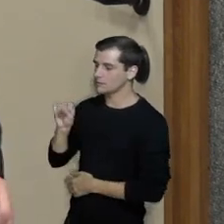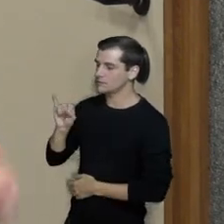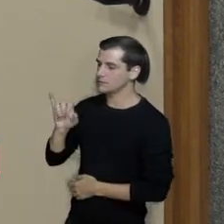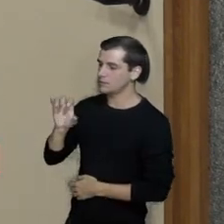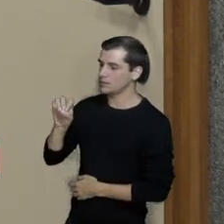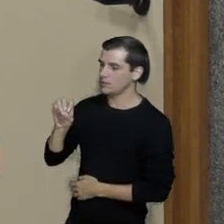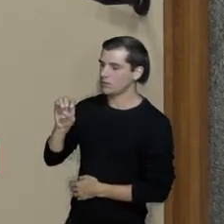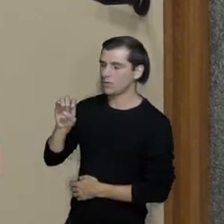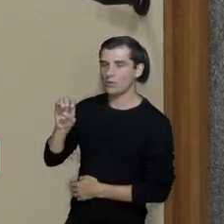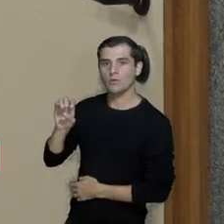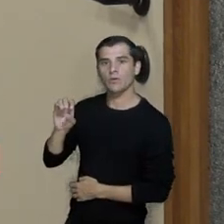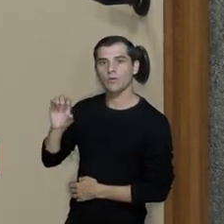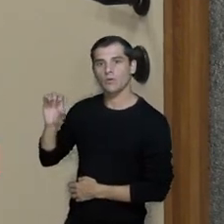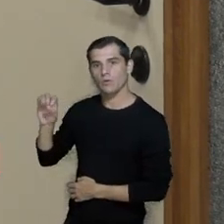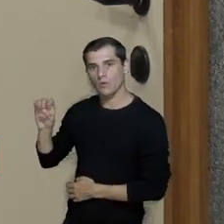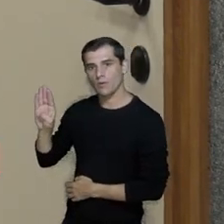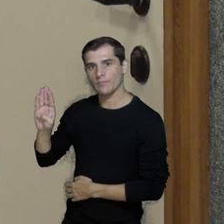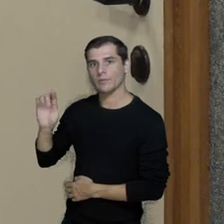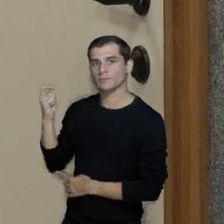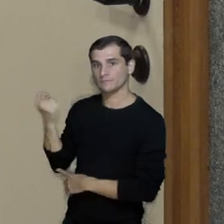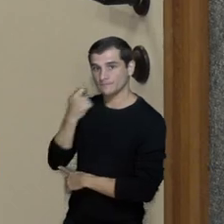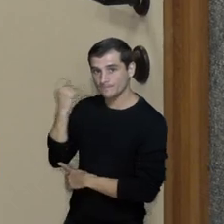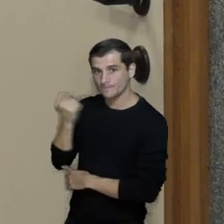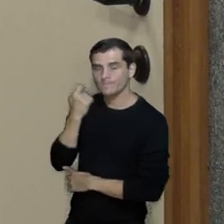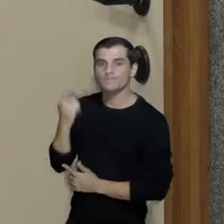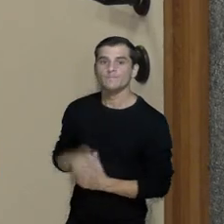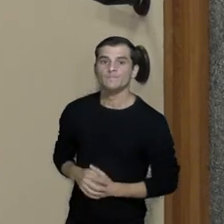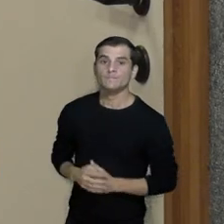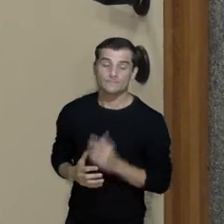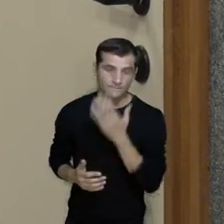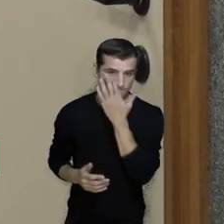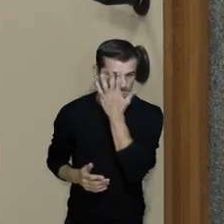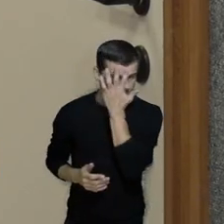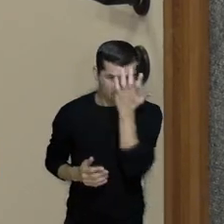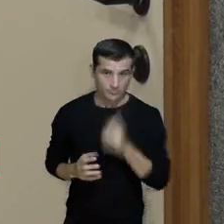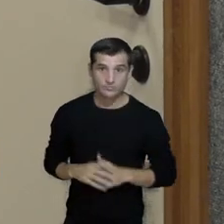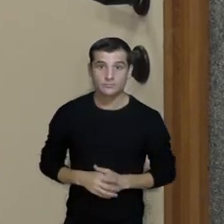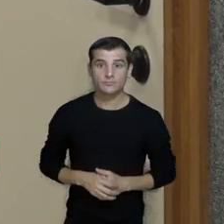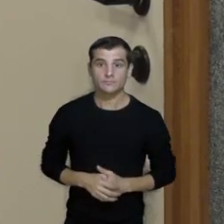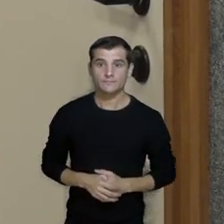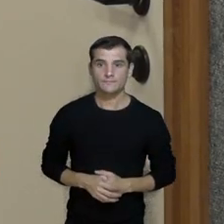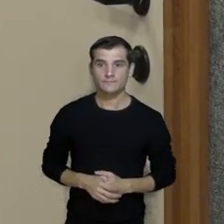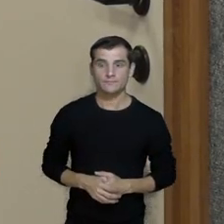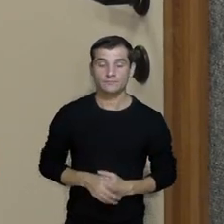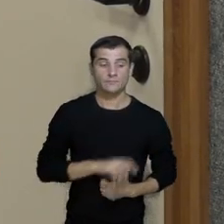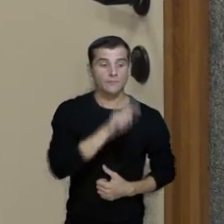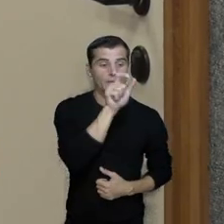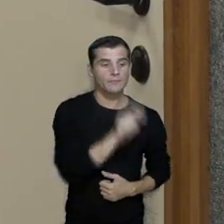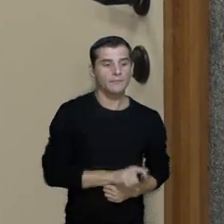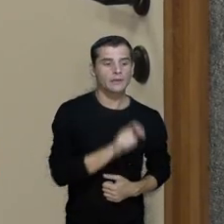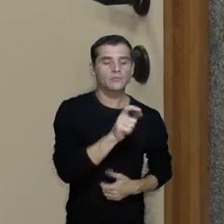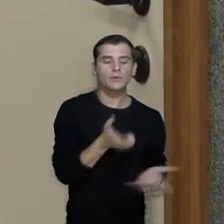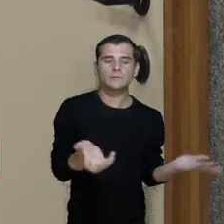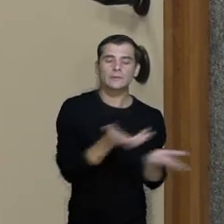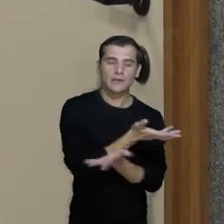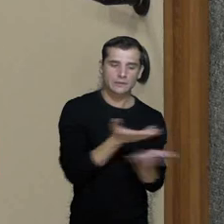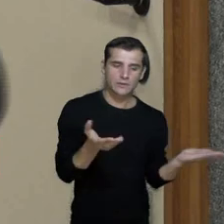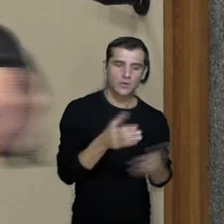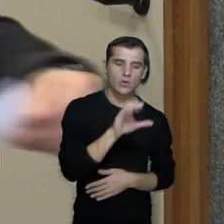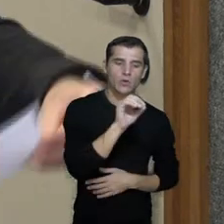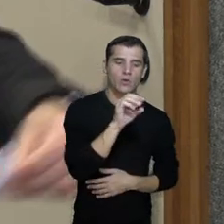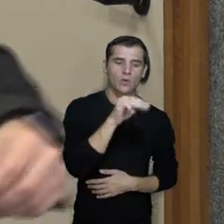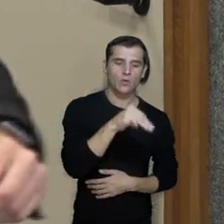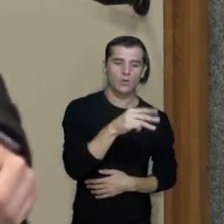da Silva a Sra coordenadora do núcleo de integridade compliance do Conselho Regional de administração Samara